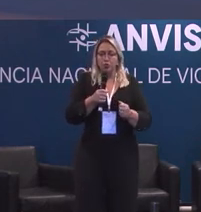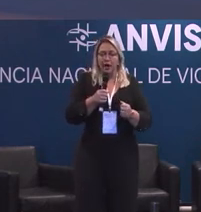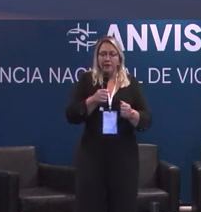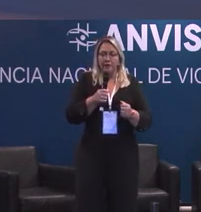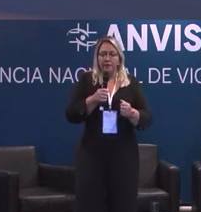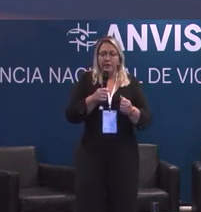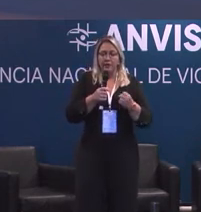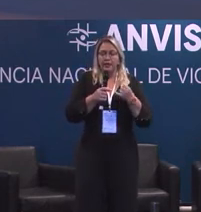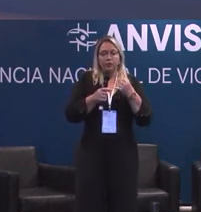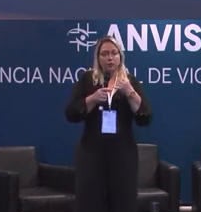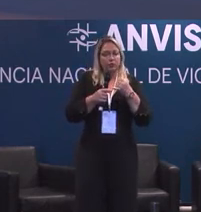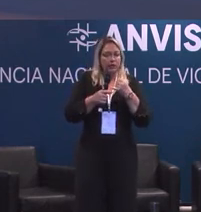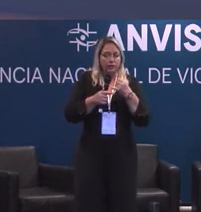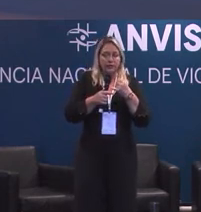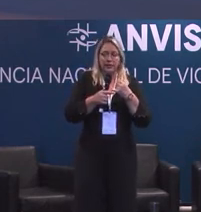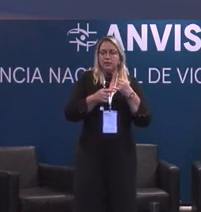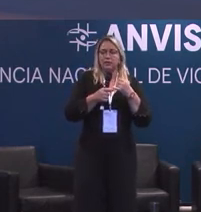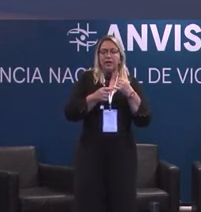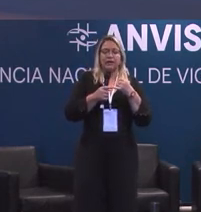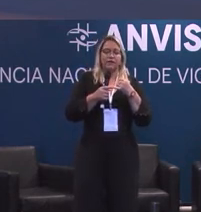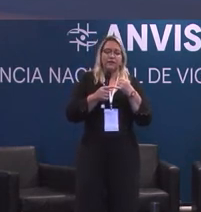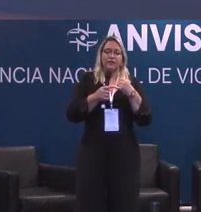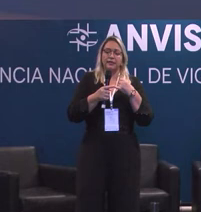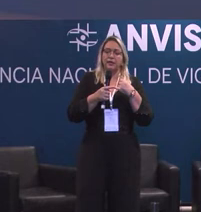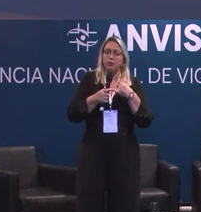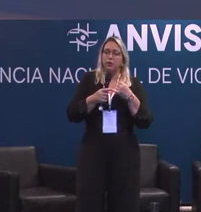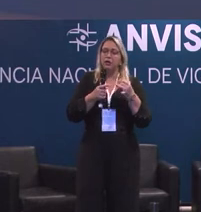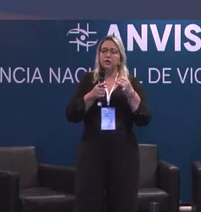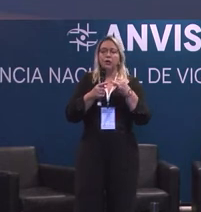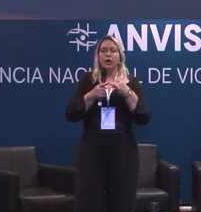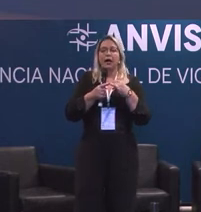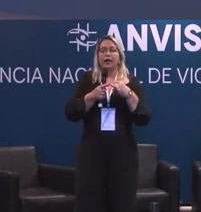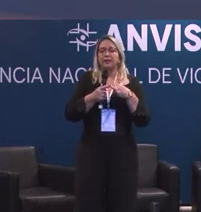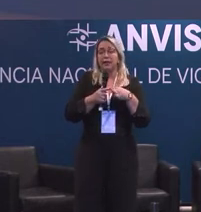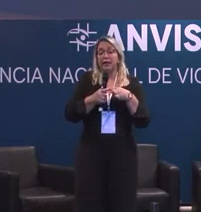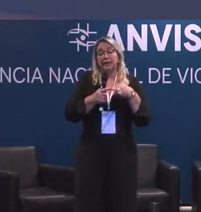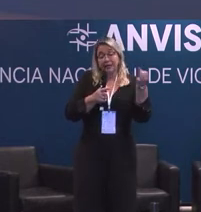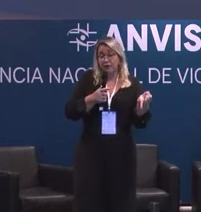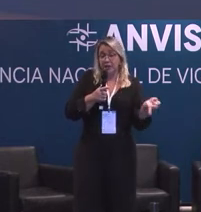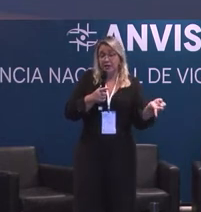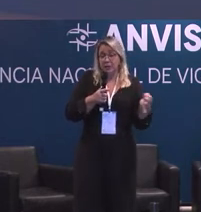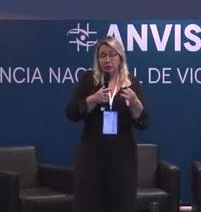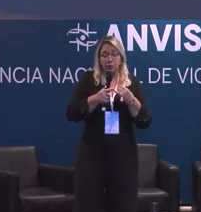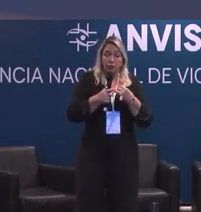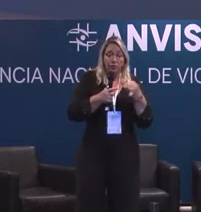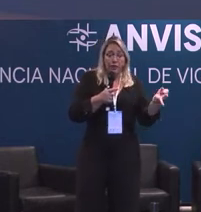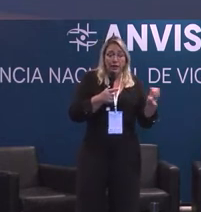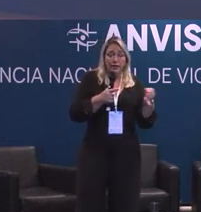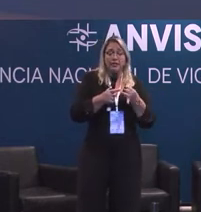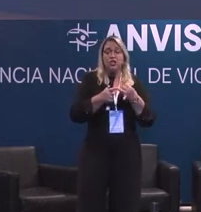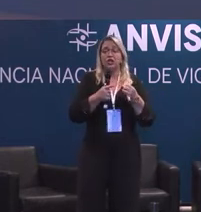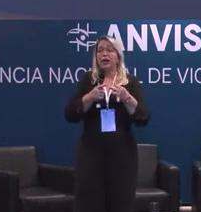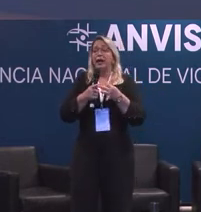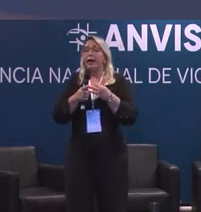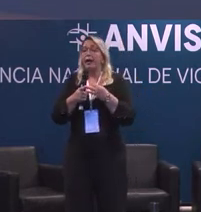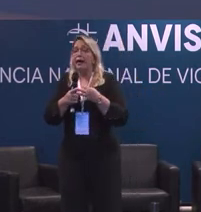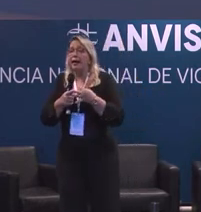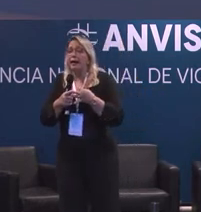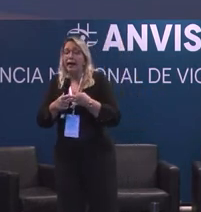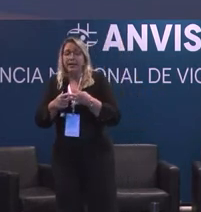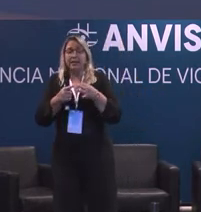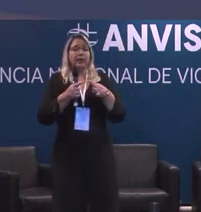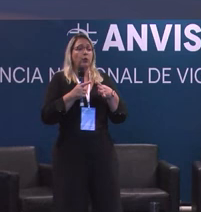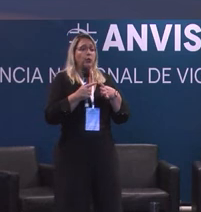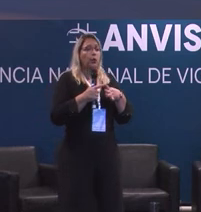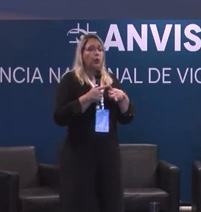julgar. Então, não tinha considerações relevantes acerca do risco, acerca da defesa, quando ela existe, a